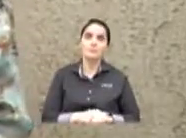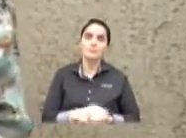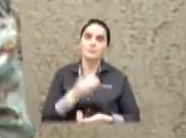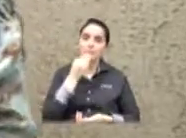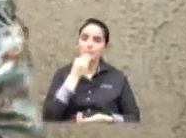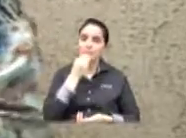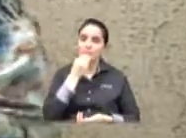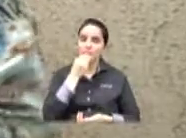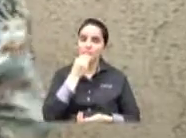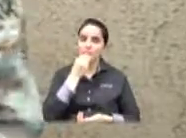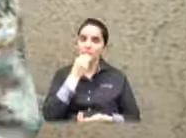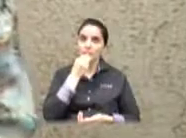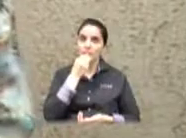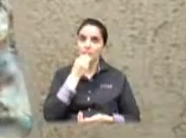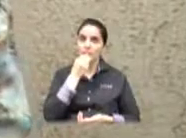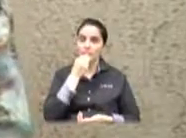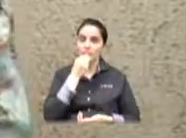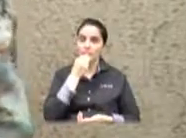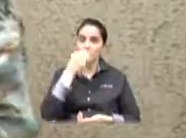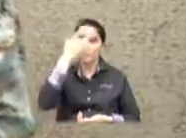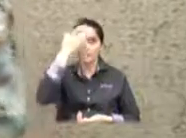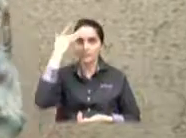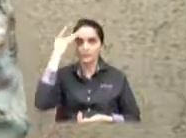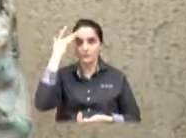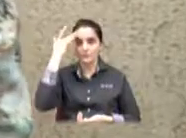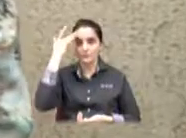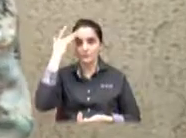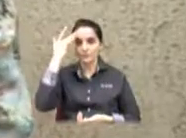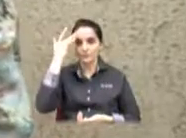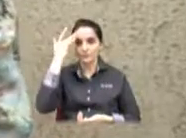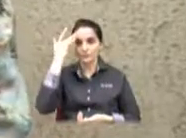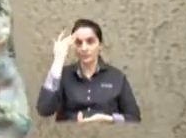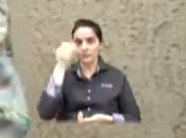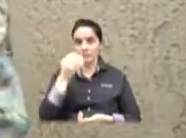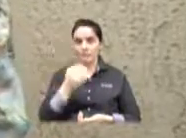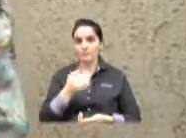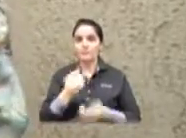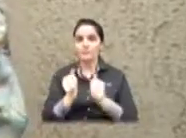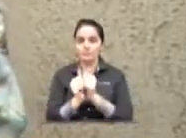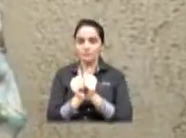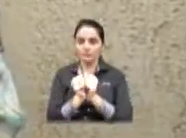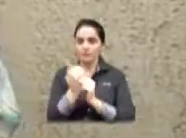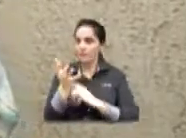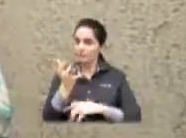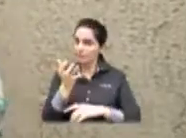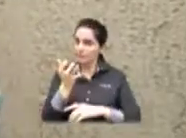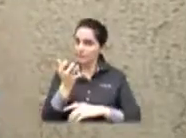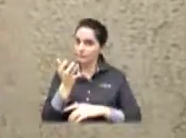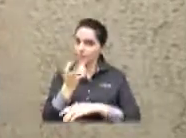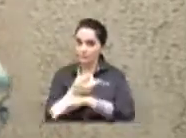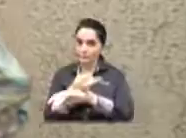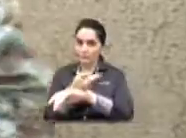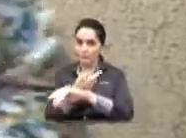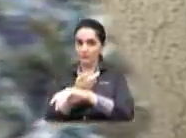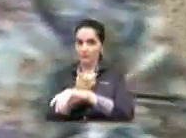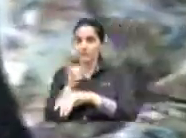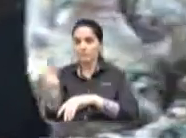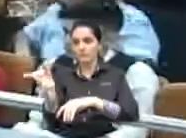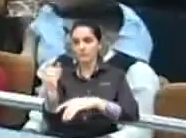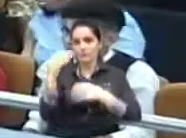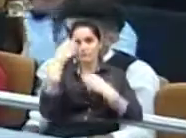sair aqueles que puderem e quiserem participar conosco por favor nos procure obrigado boa